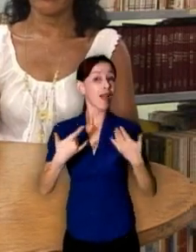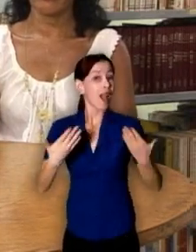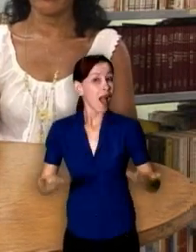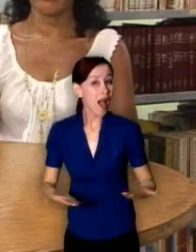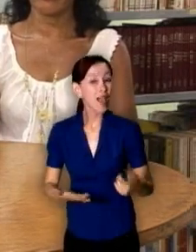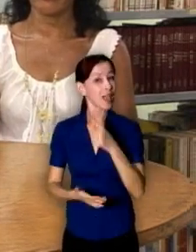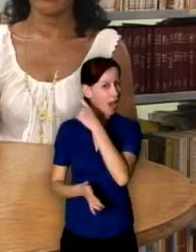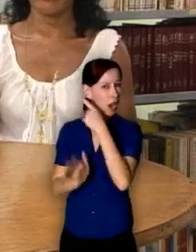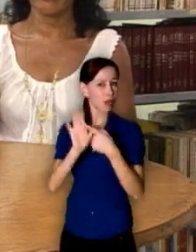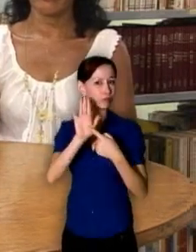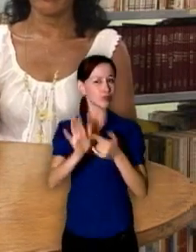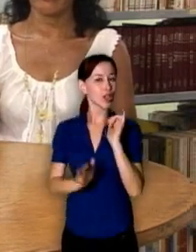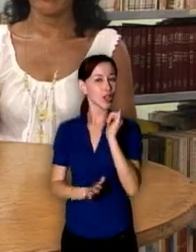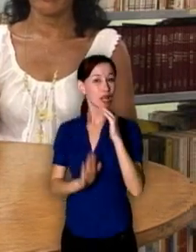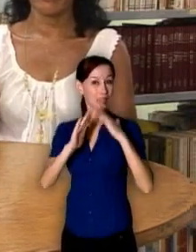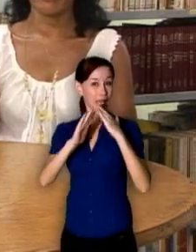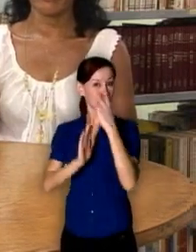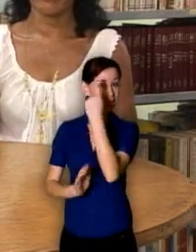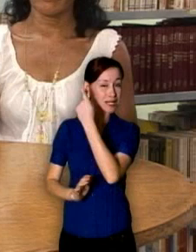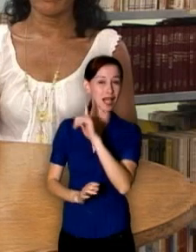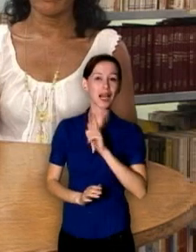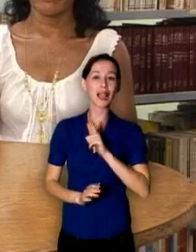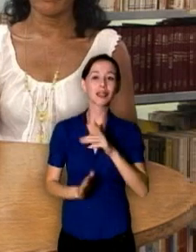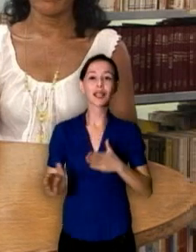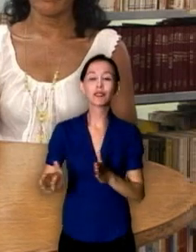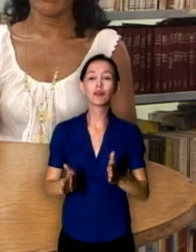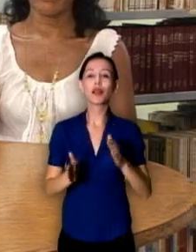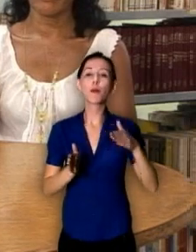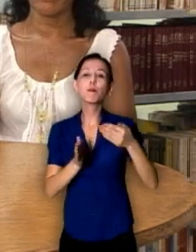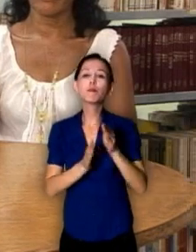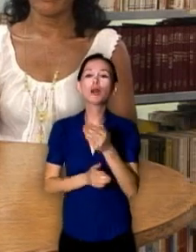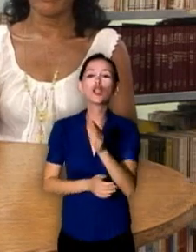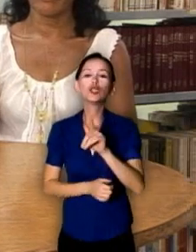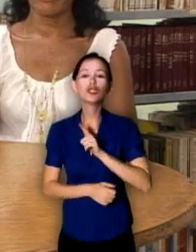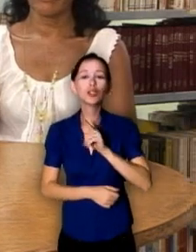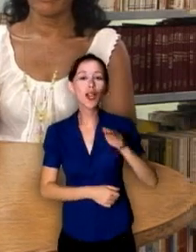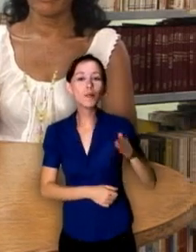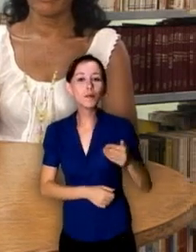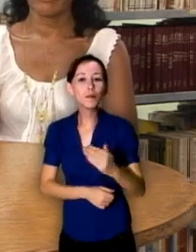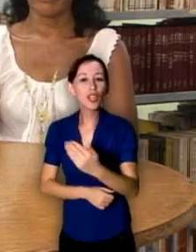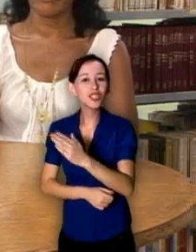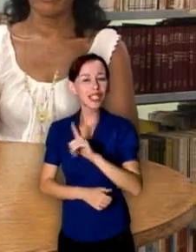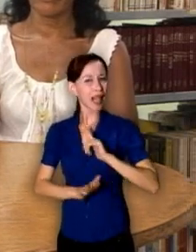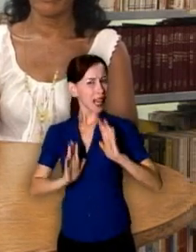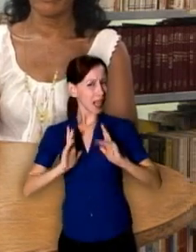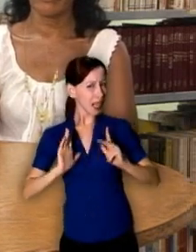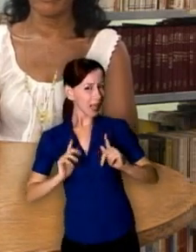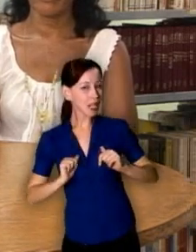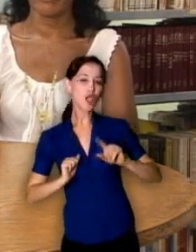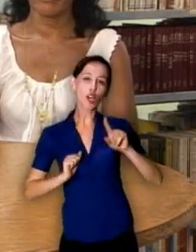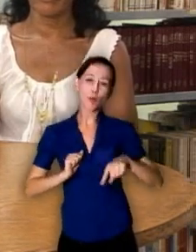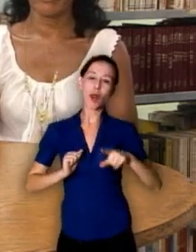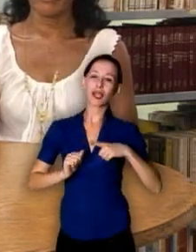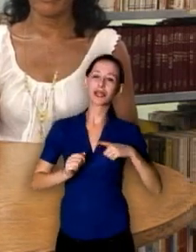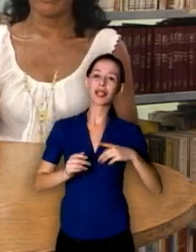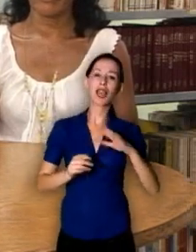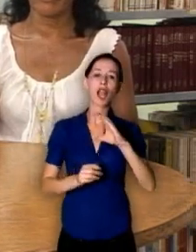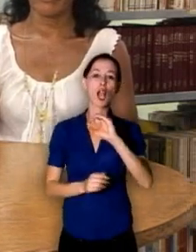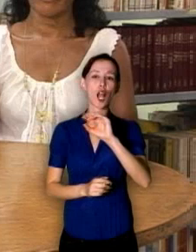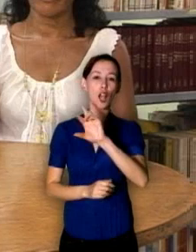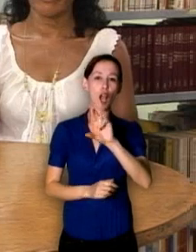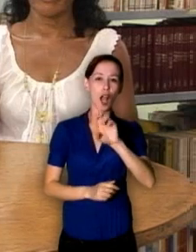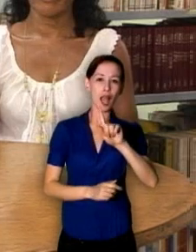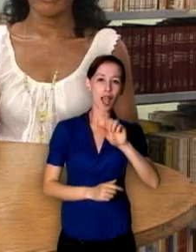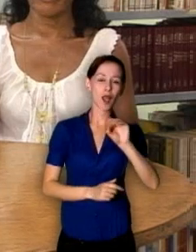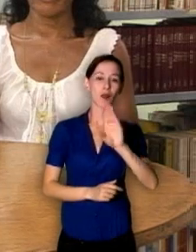casa ainda tinha uma nascente com peixe, tal, tudo limpinho, uma das nascentes do córrego da